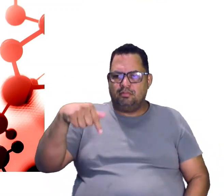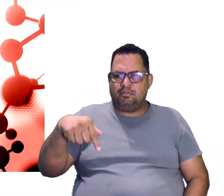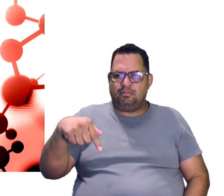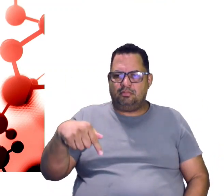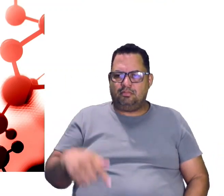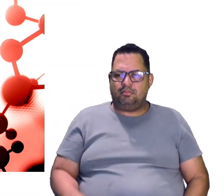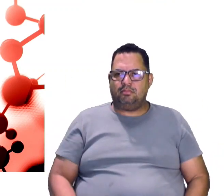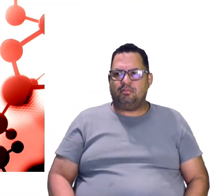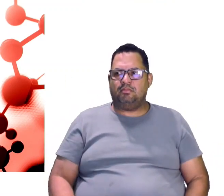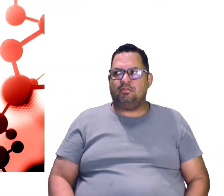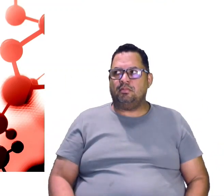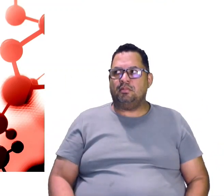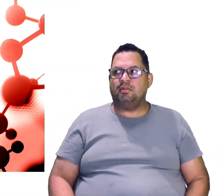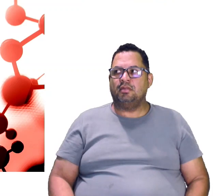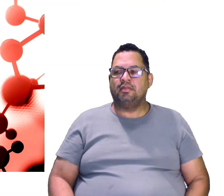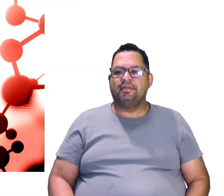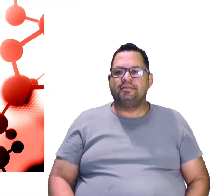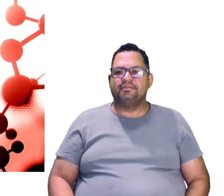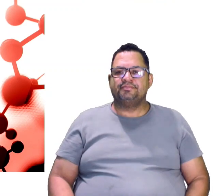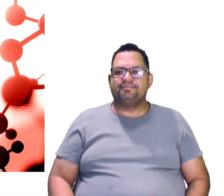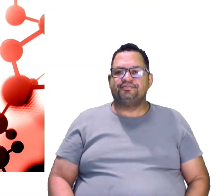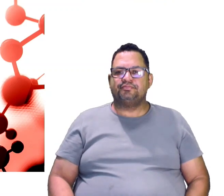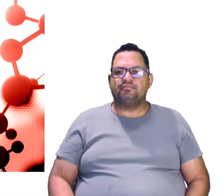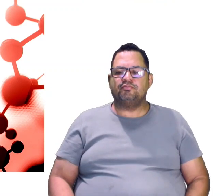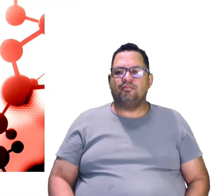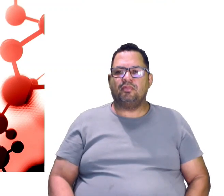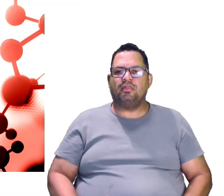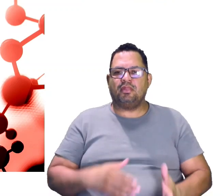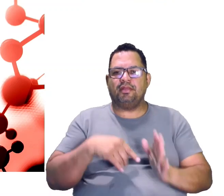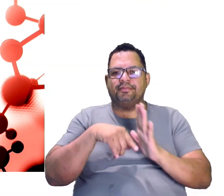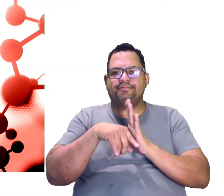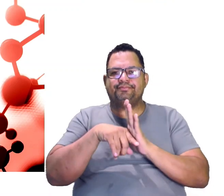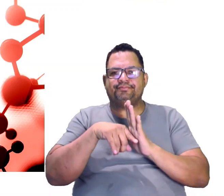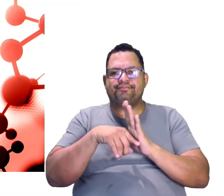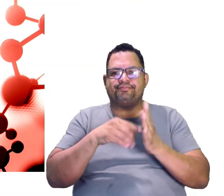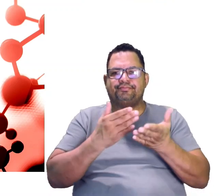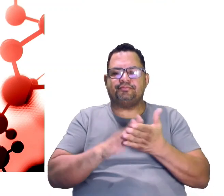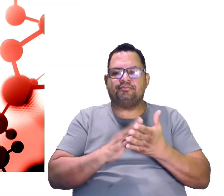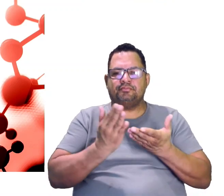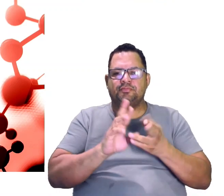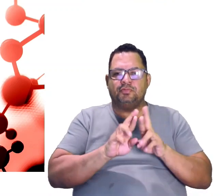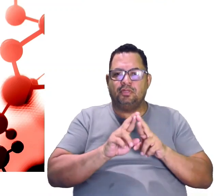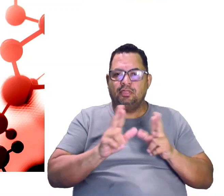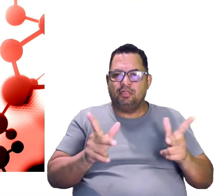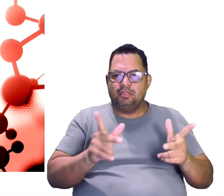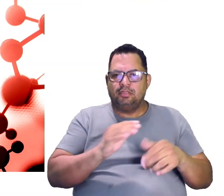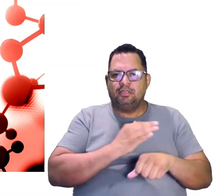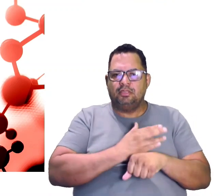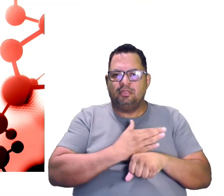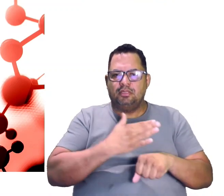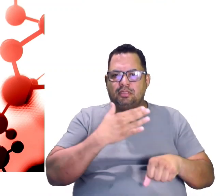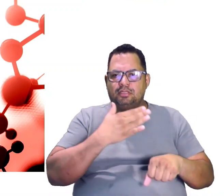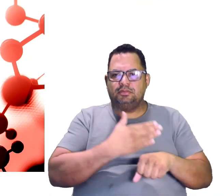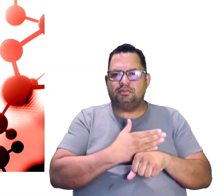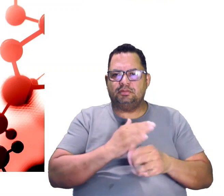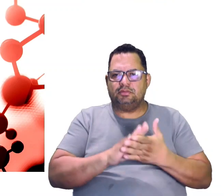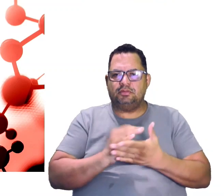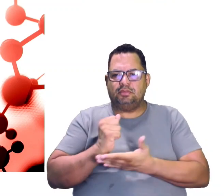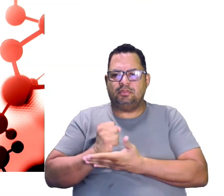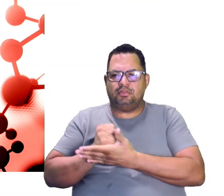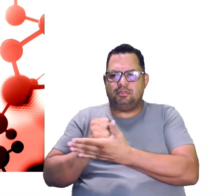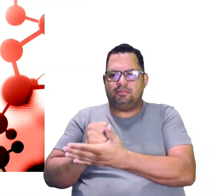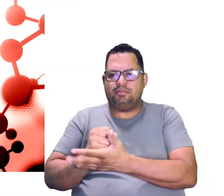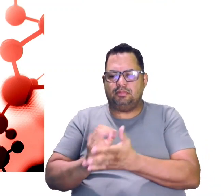XVII, e olha aí, ó, a descoberta, por exemplo, a distinção entre um ácido e base, e tudo isso vocês vão